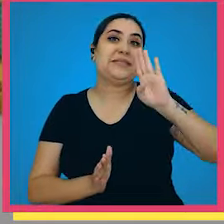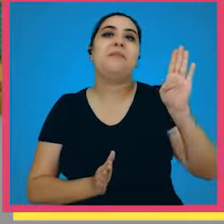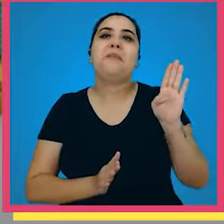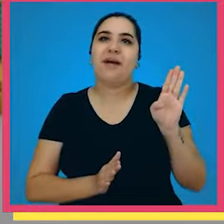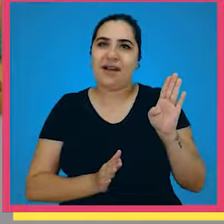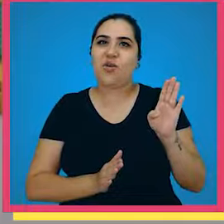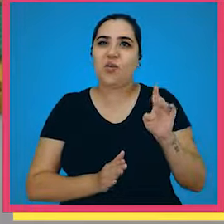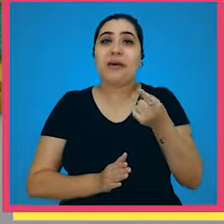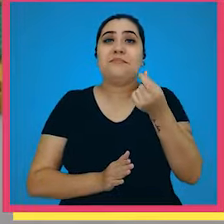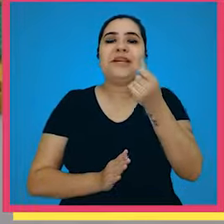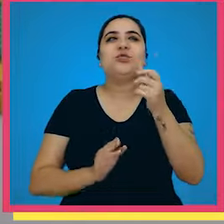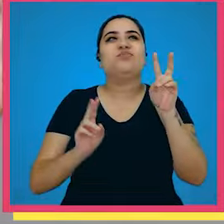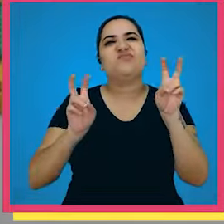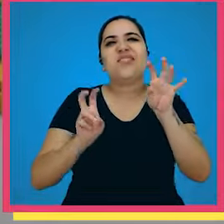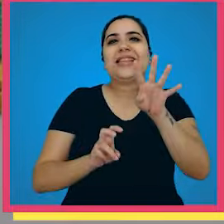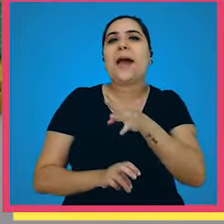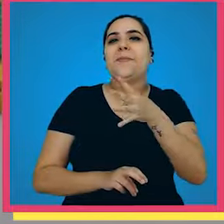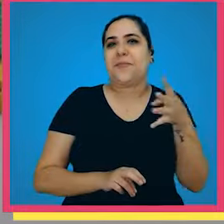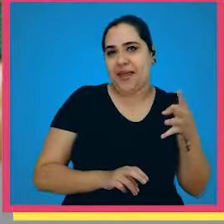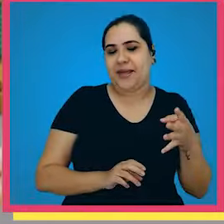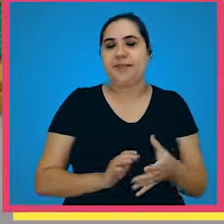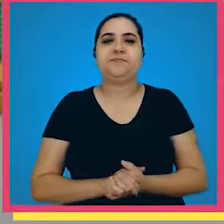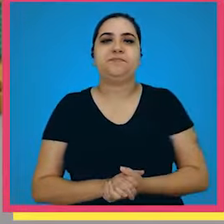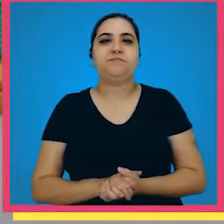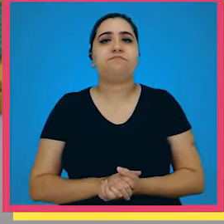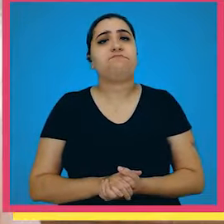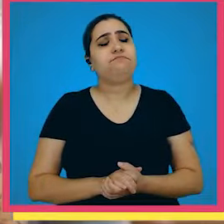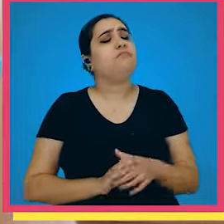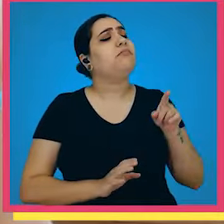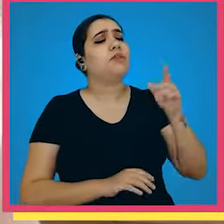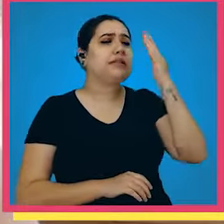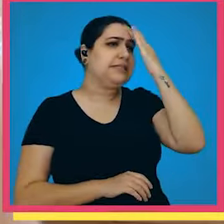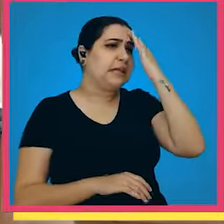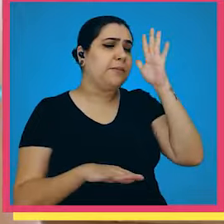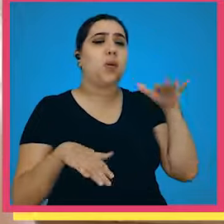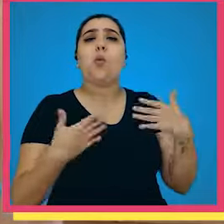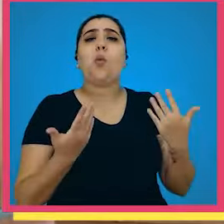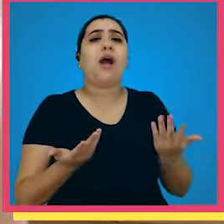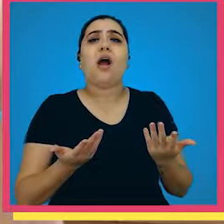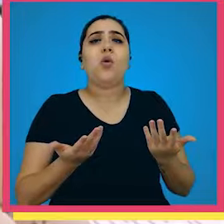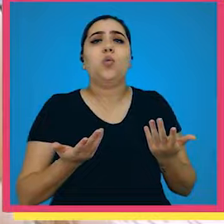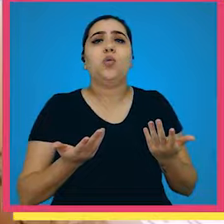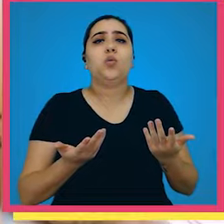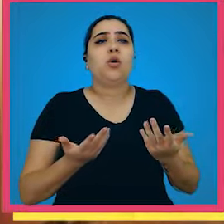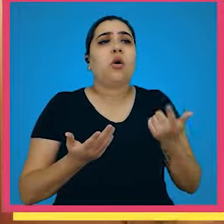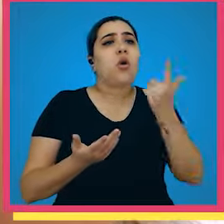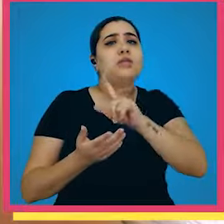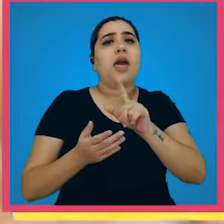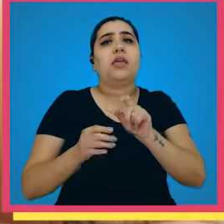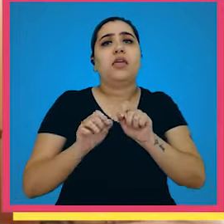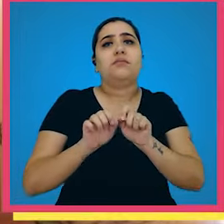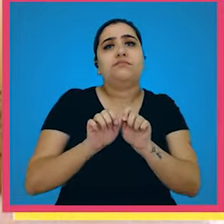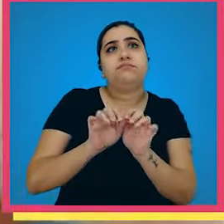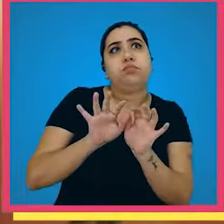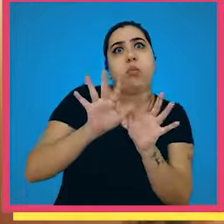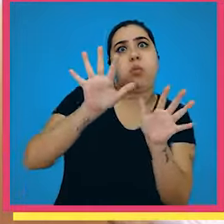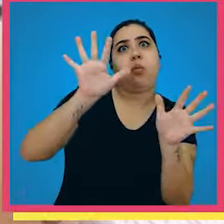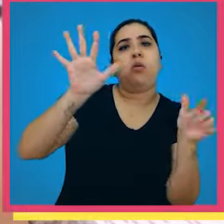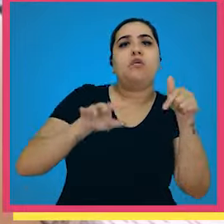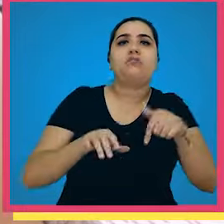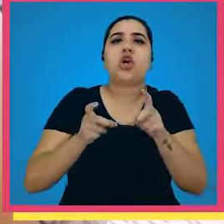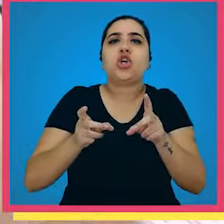preço principal, é o preço de tabela, vamos dizer assim. E agora, você tem alguma noção, assim, qual é a extensão, assim, da